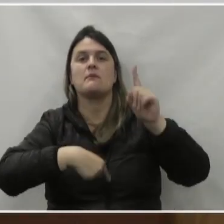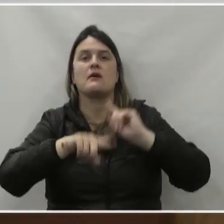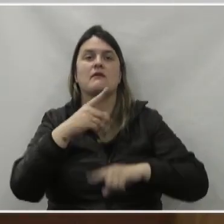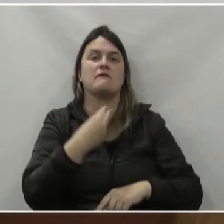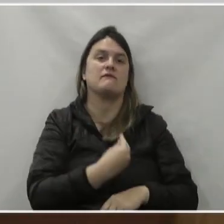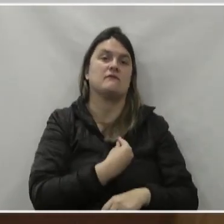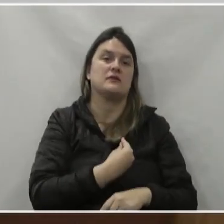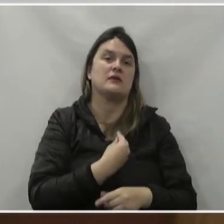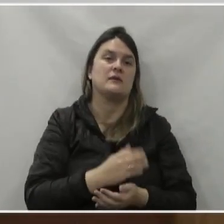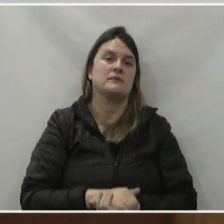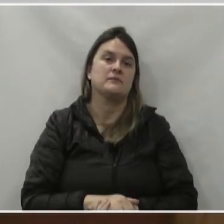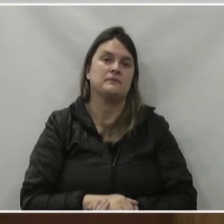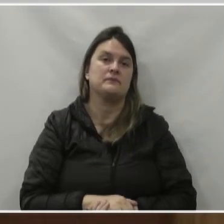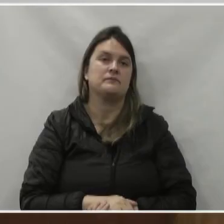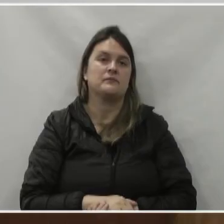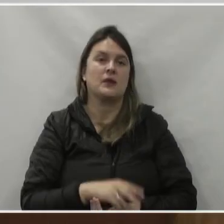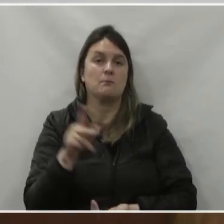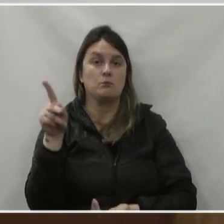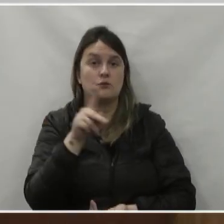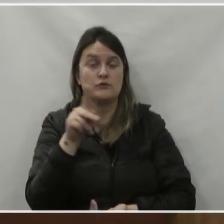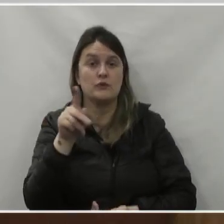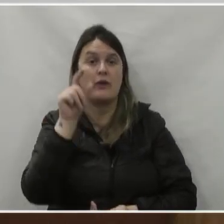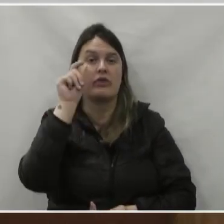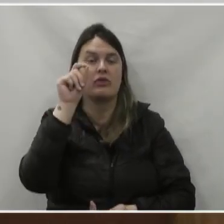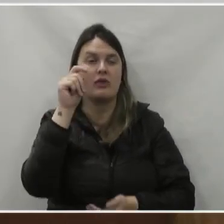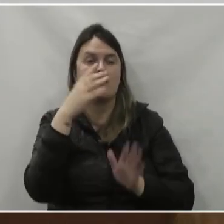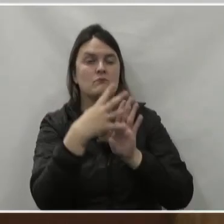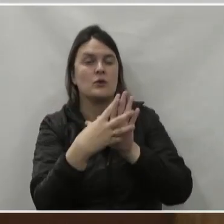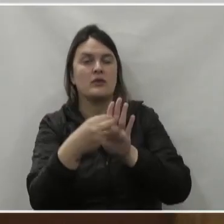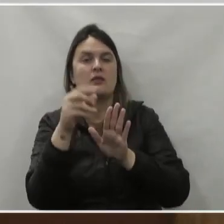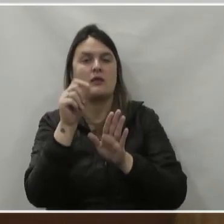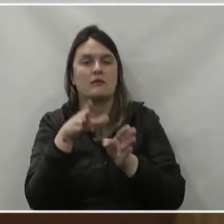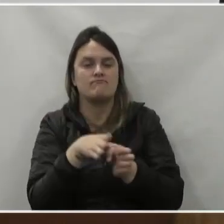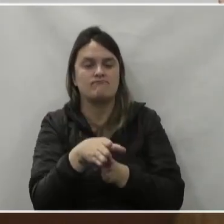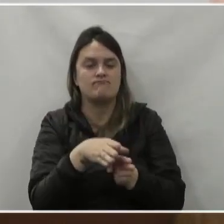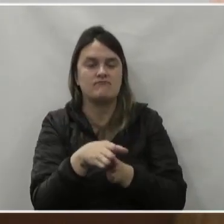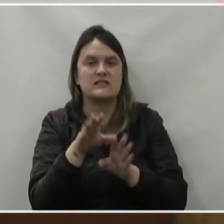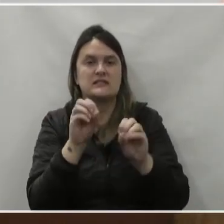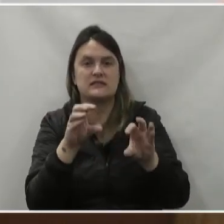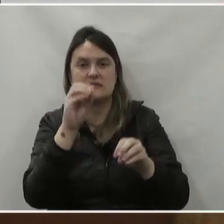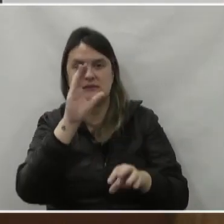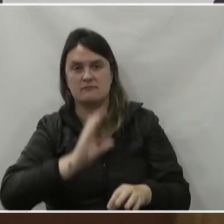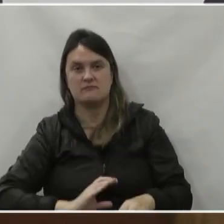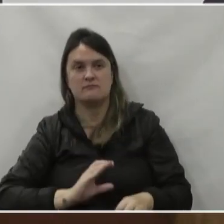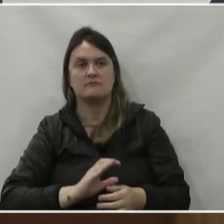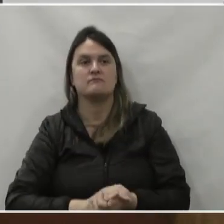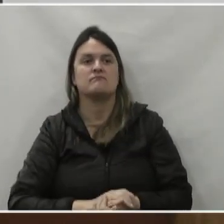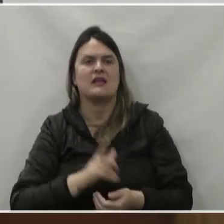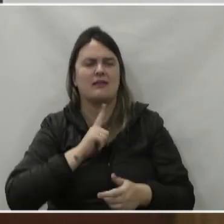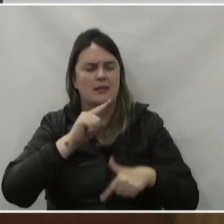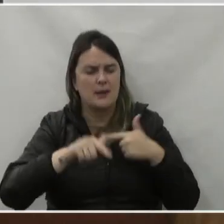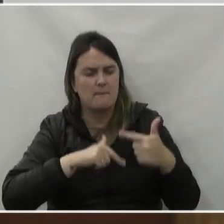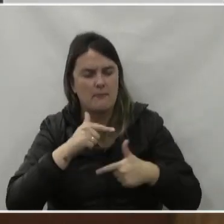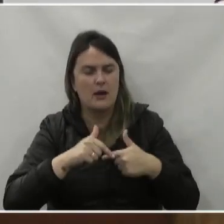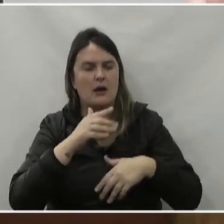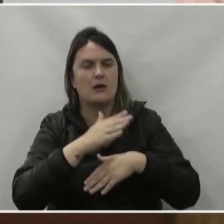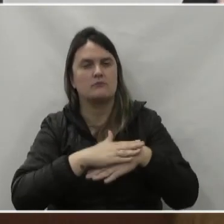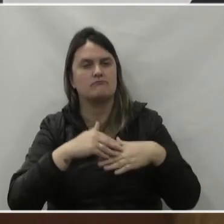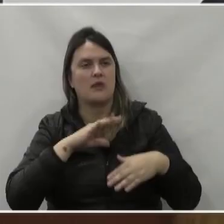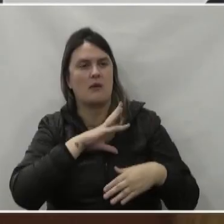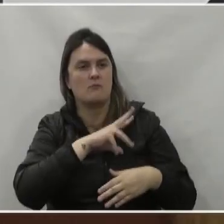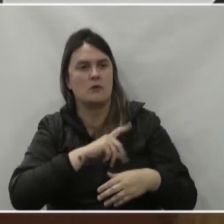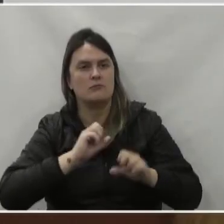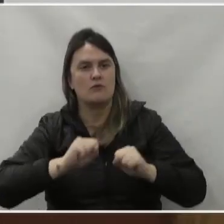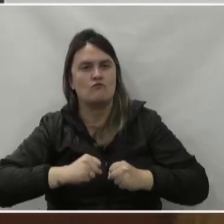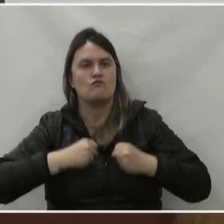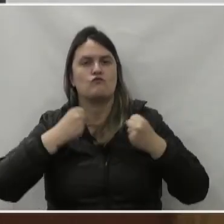através do conhecimento. O professor é aquele que inspira, orienta e forma cidadãos. Com dedicação e amor, constrói o futuro e fortalece